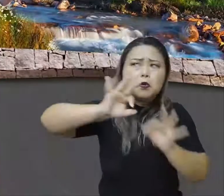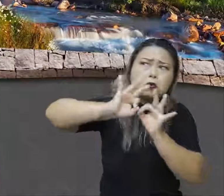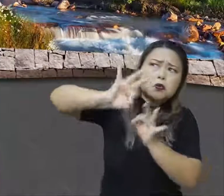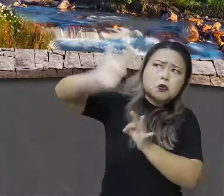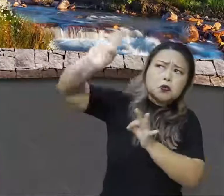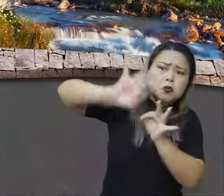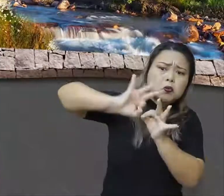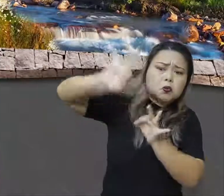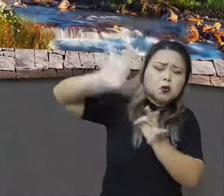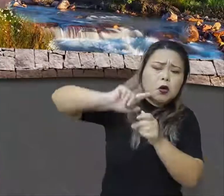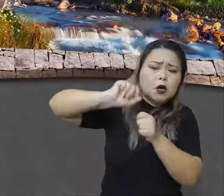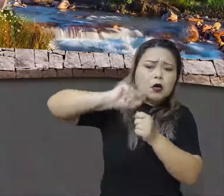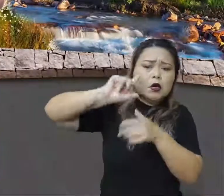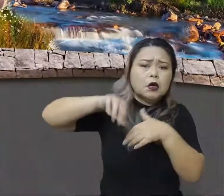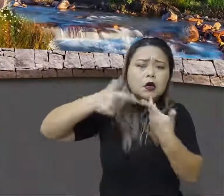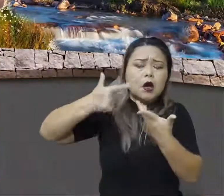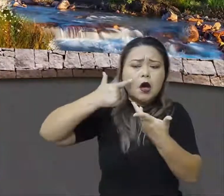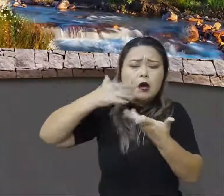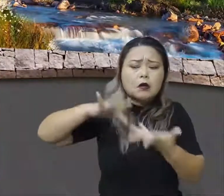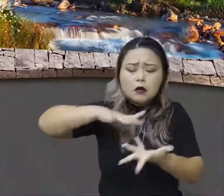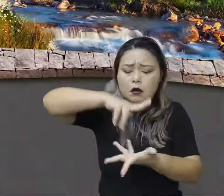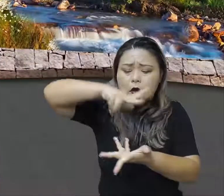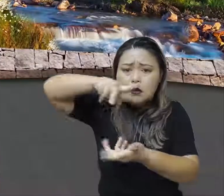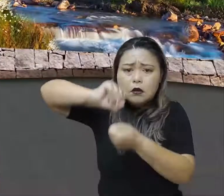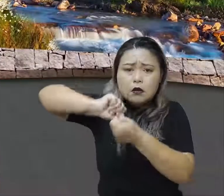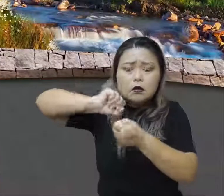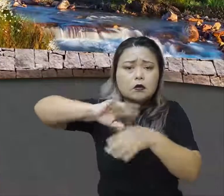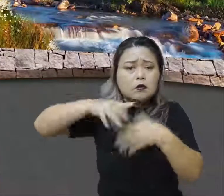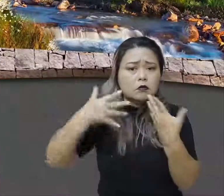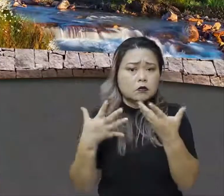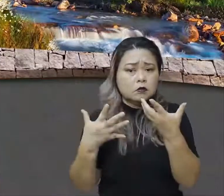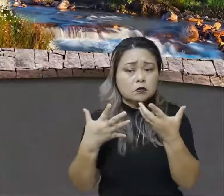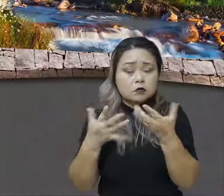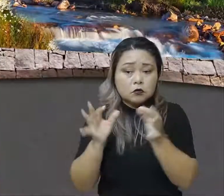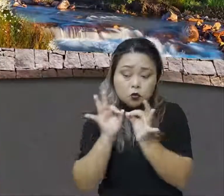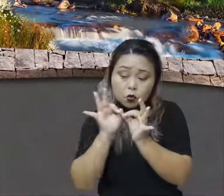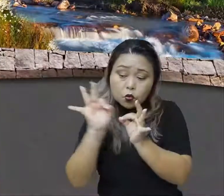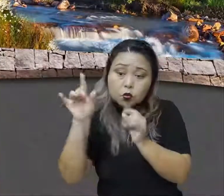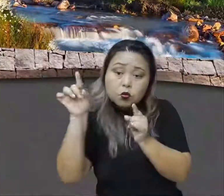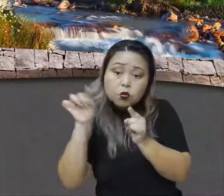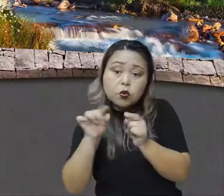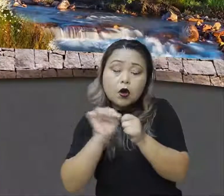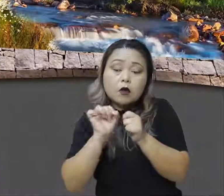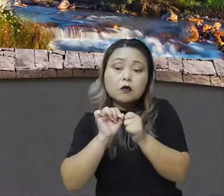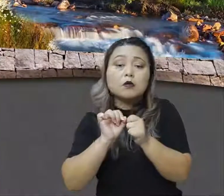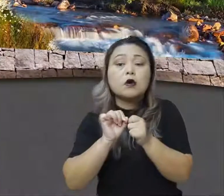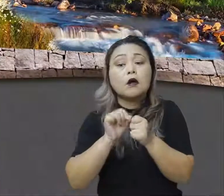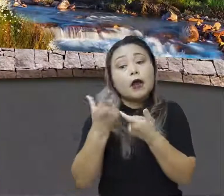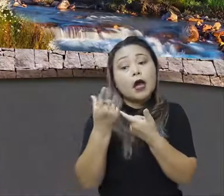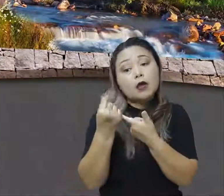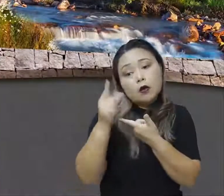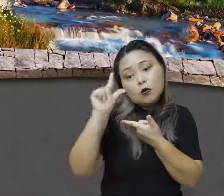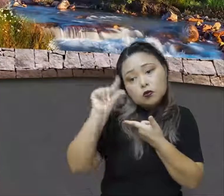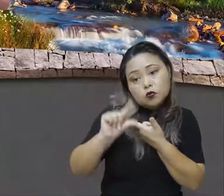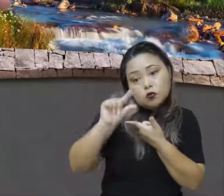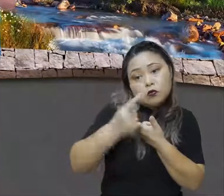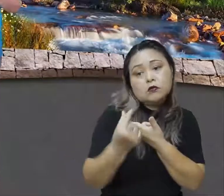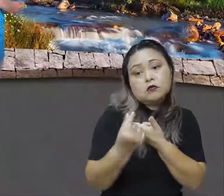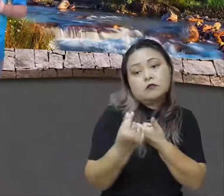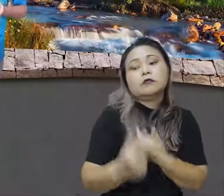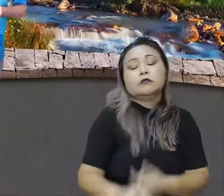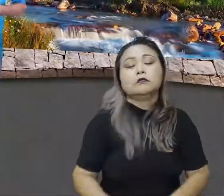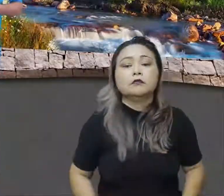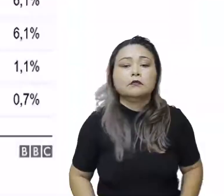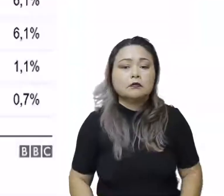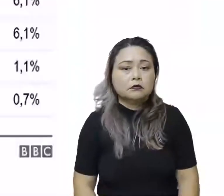distante. Você tem de pensar em globalização, distâncias menores para economizar grana. Faz-me rir.